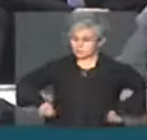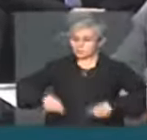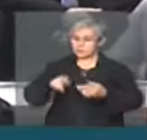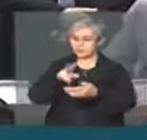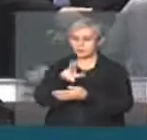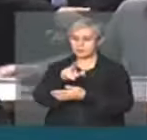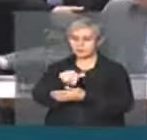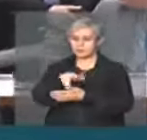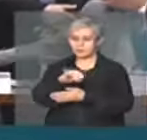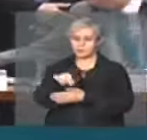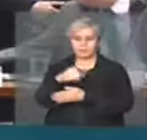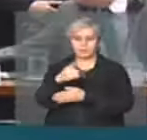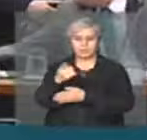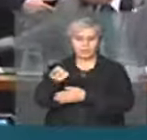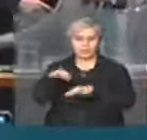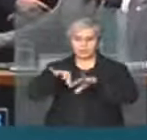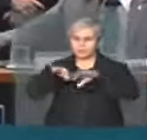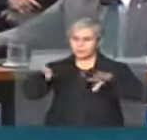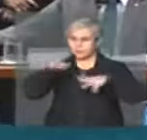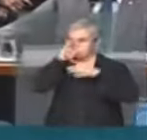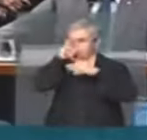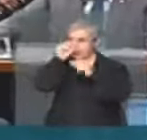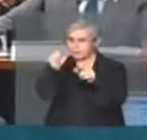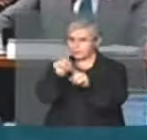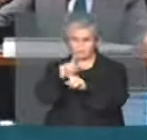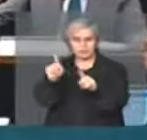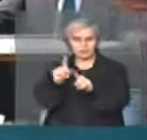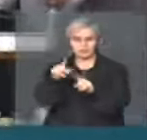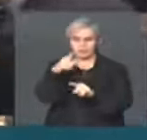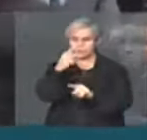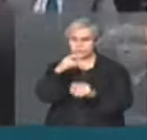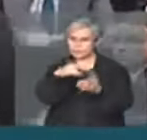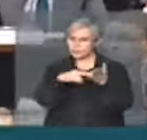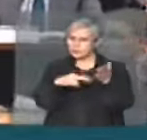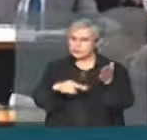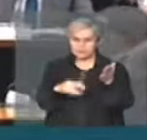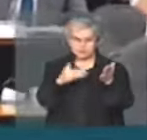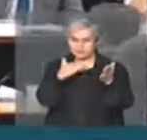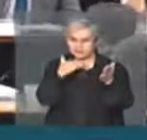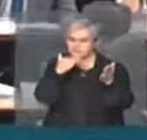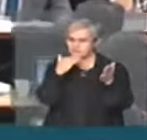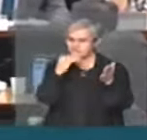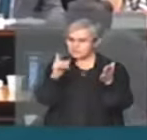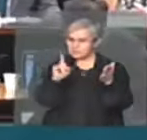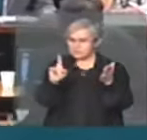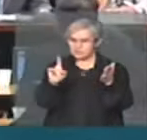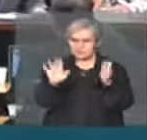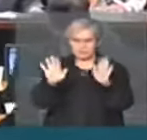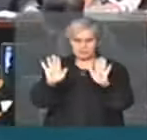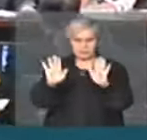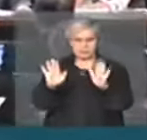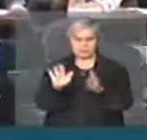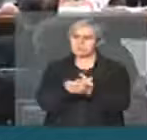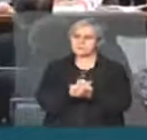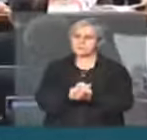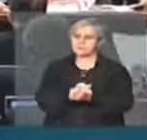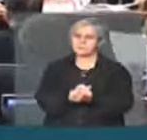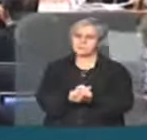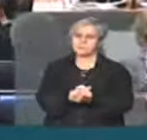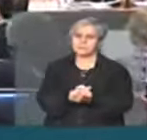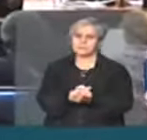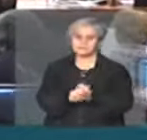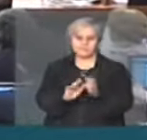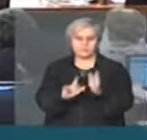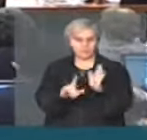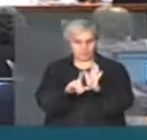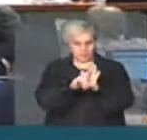ter separação de poderes. Eu acho que inviabiliza o seu relatório se a gente aprovar esse. Não, muito obrigado, deputado. Não, claro não, não. Eu acho que não inviabiliza, não. Claro que não. Eu